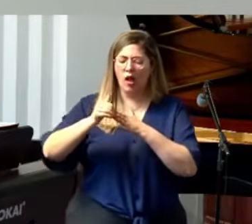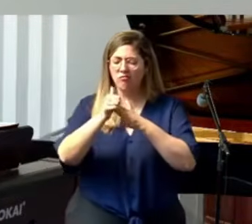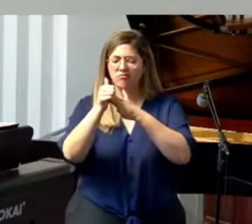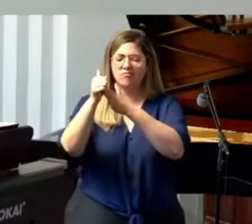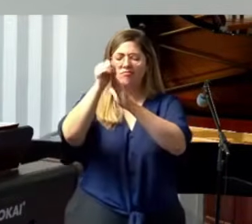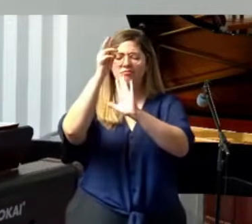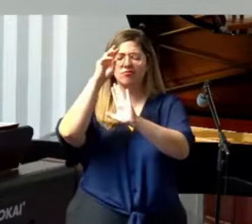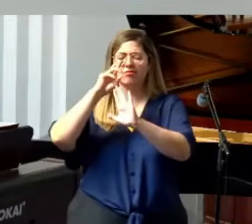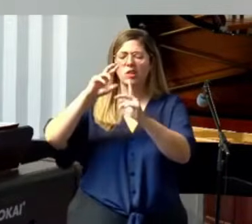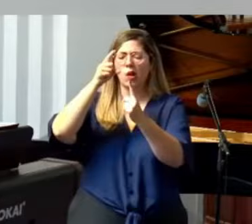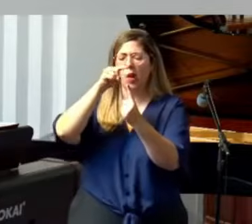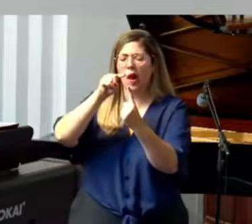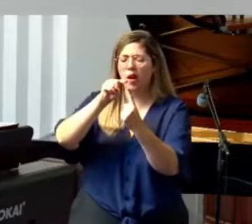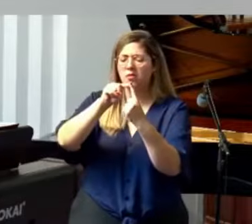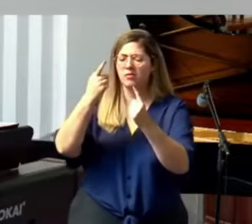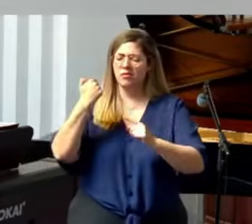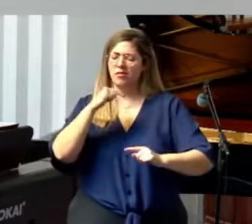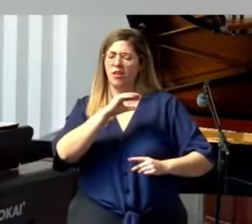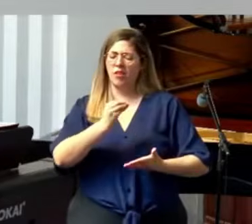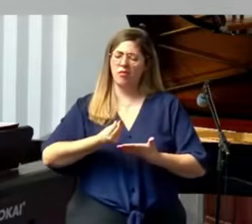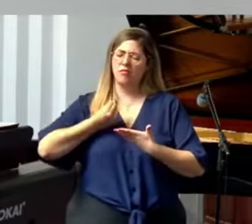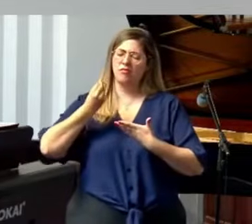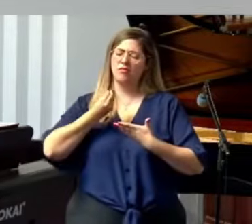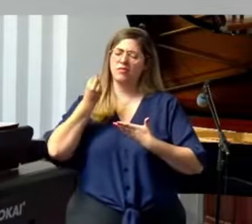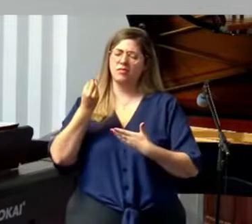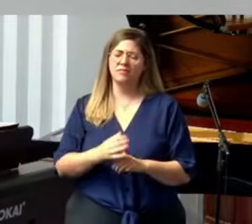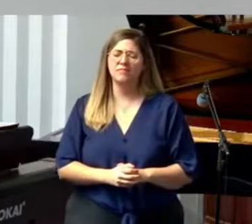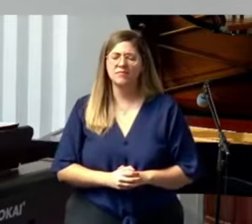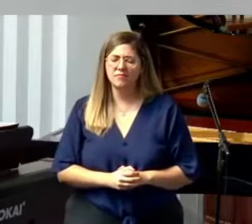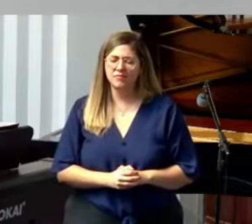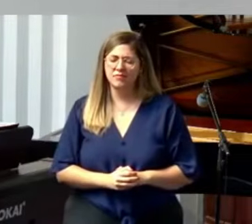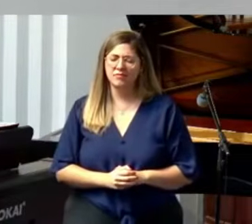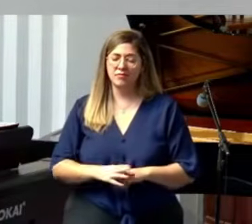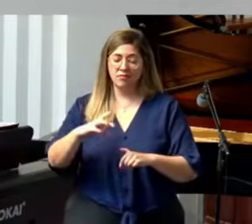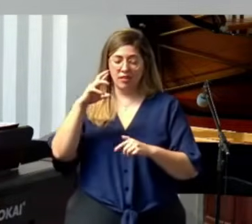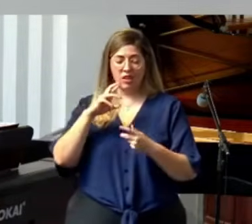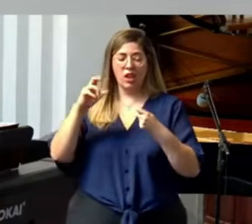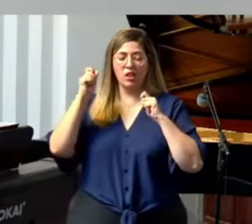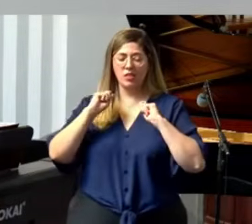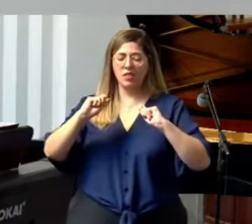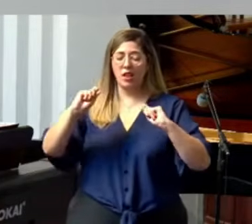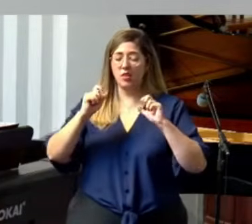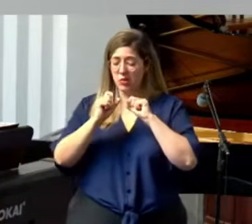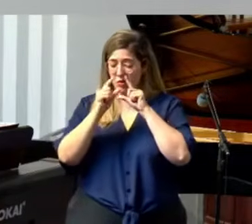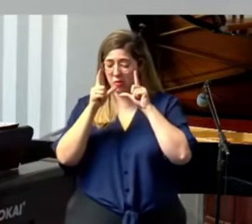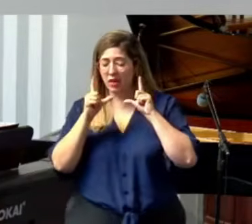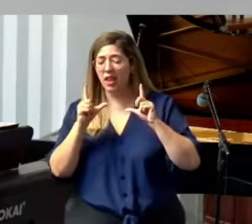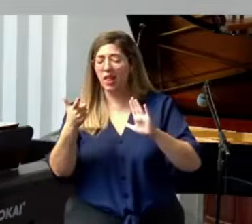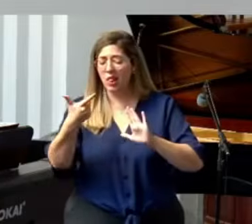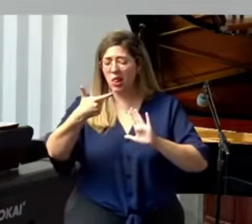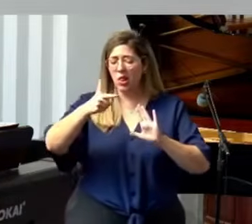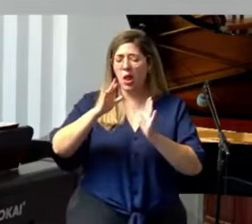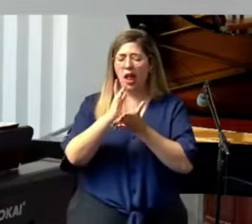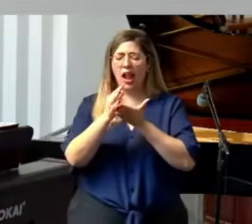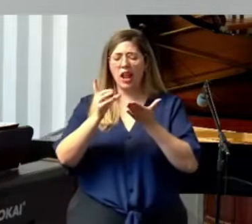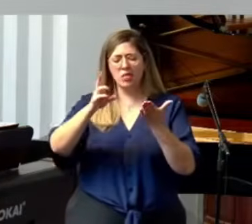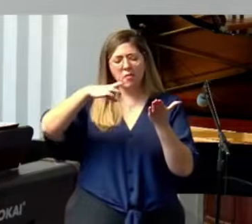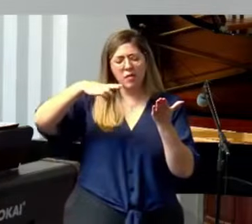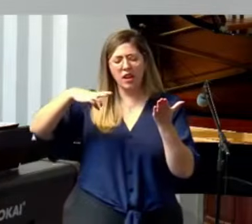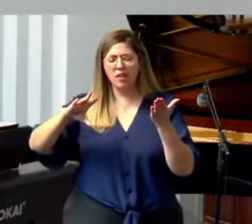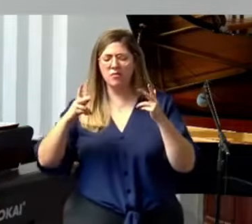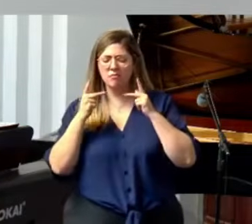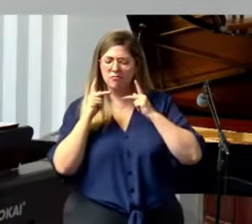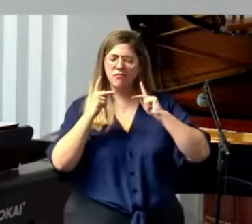o objetivo que o Senhor traçou para a nossa existência. Por isso, nessa manhã, ó Pai, mais uma vez estamos sendo expostos à Tua palavra